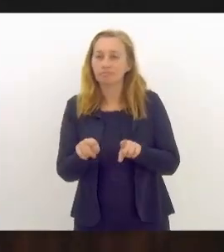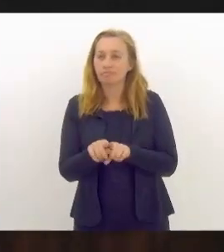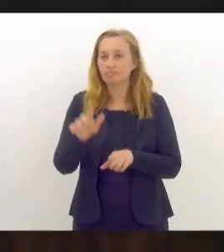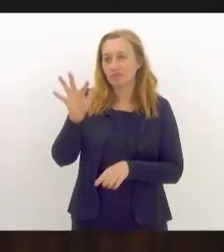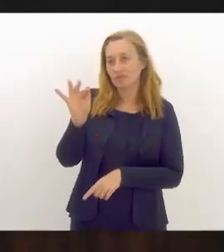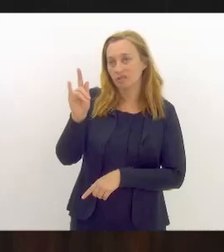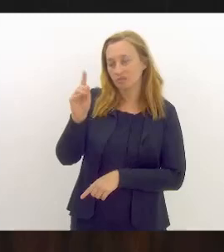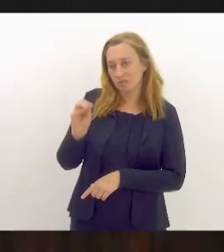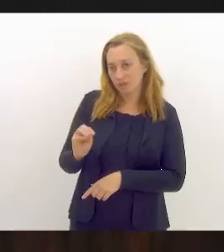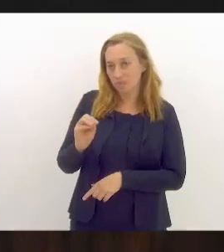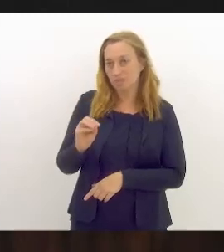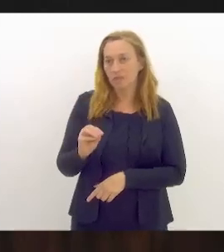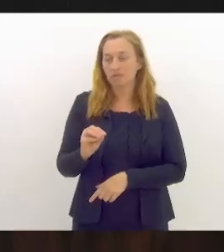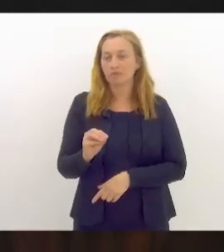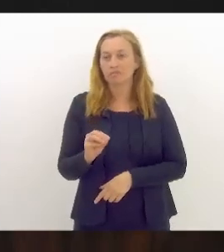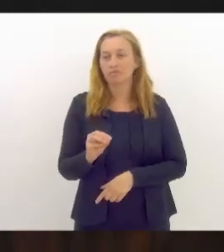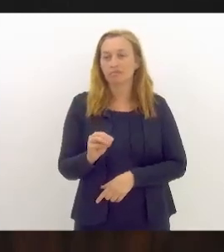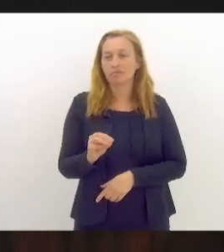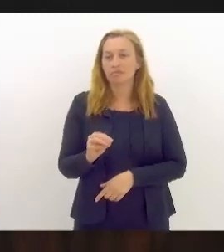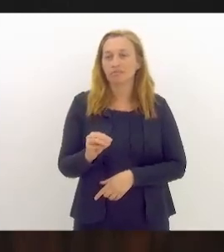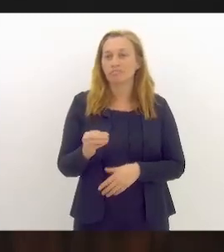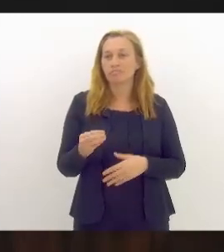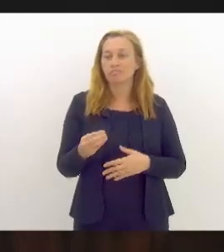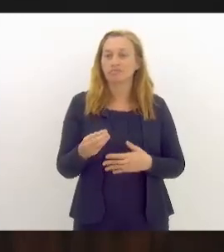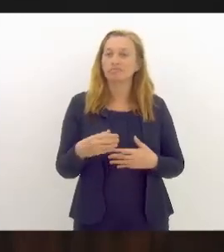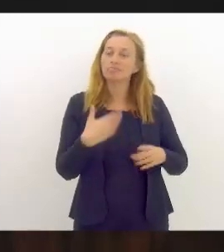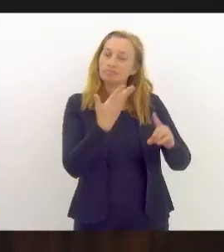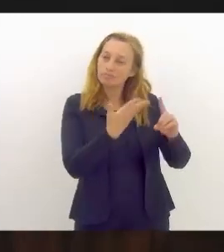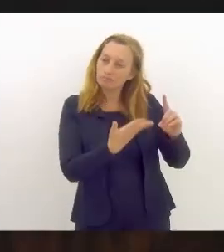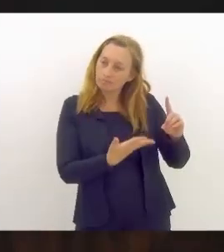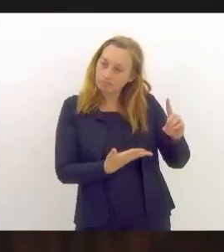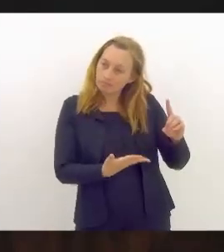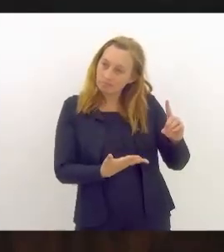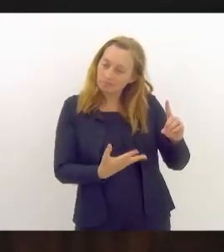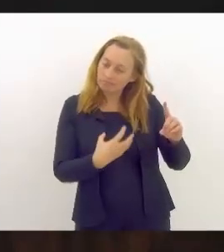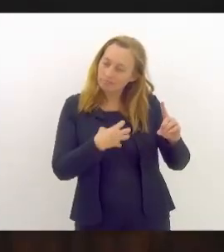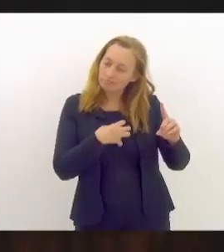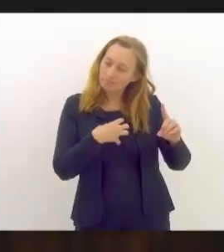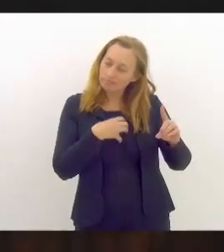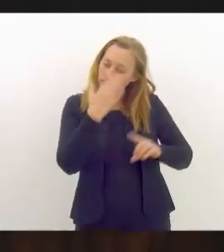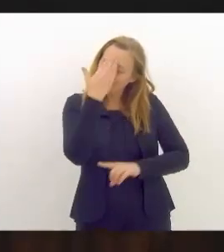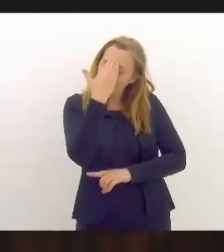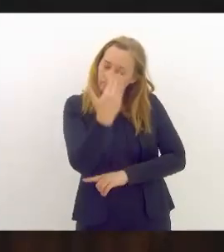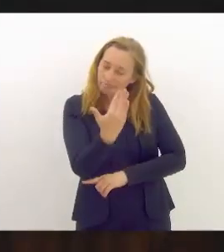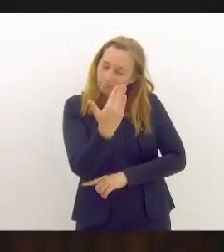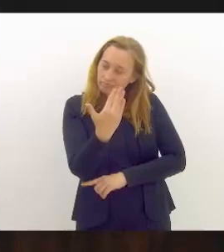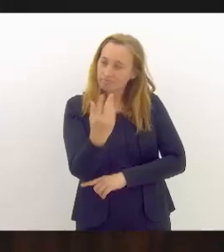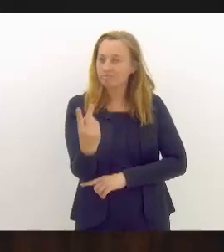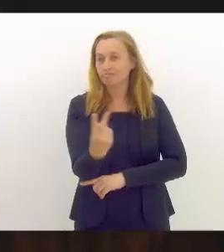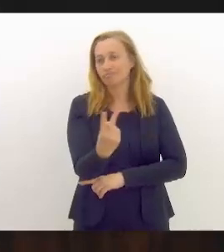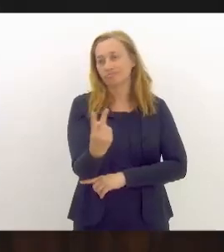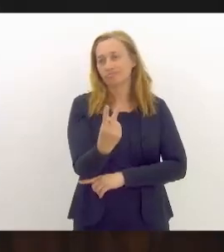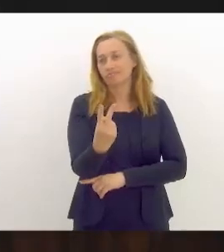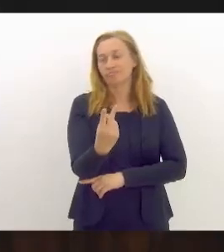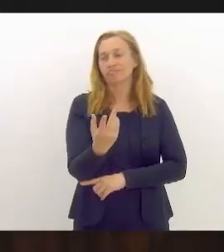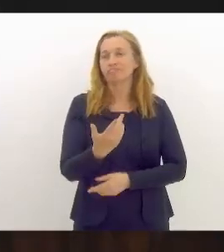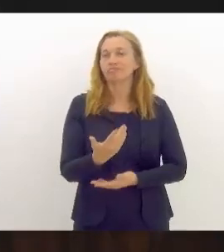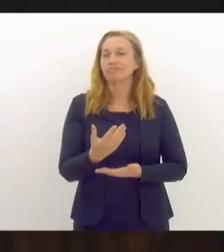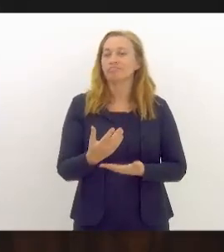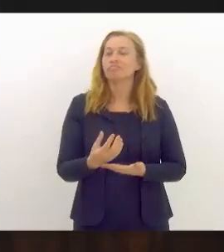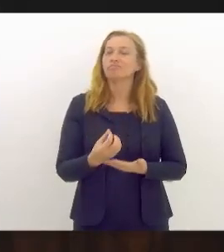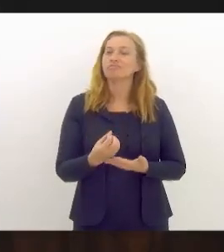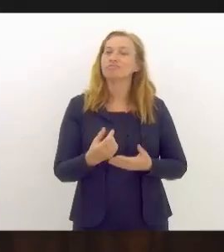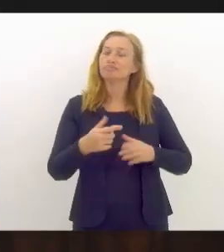Queiroz a quem prestamos os nossos mais agradecimentos pela inestimável